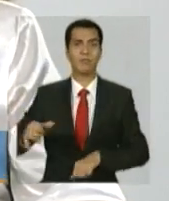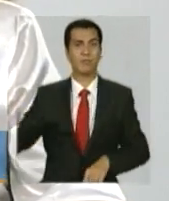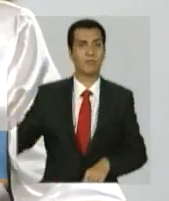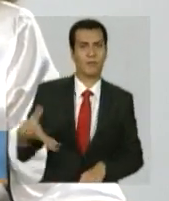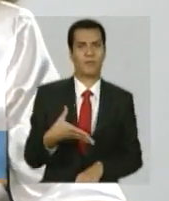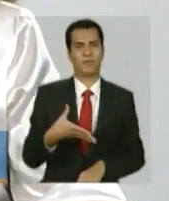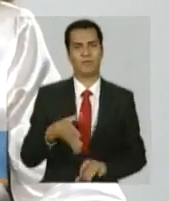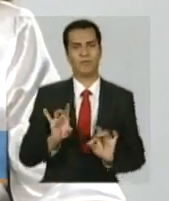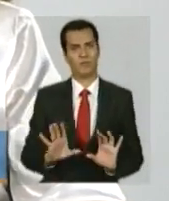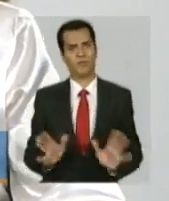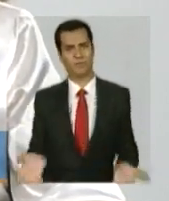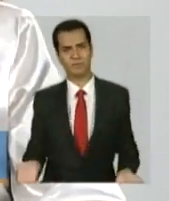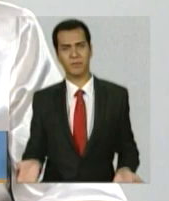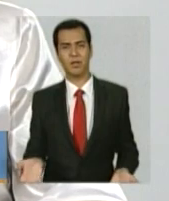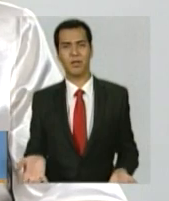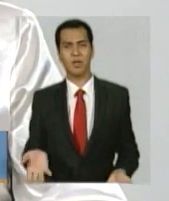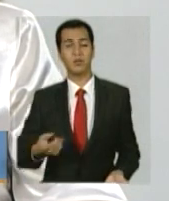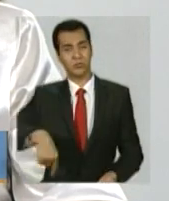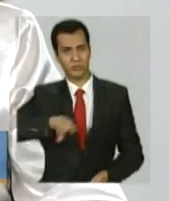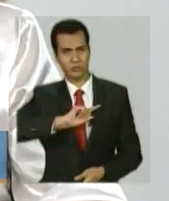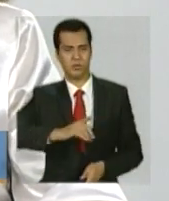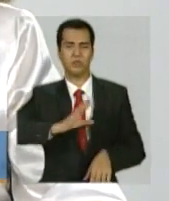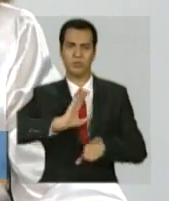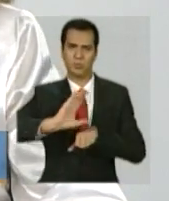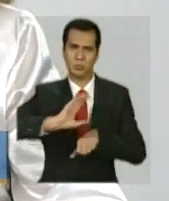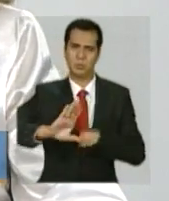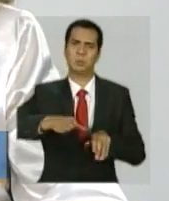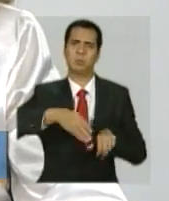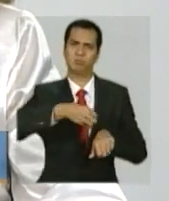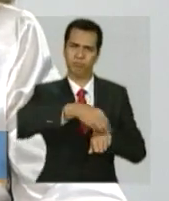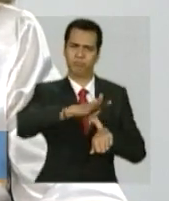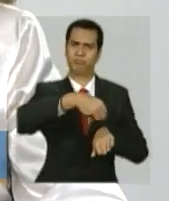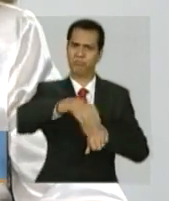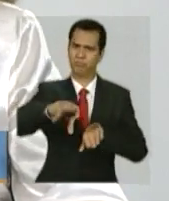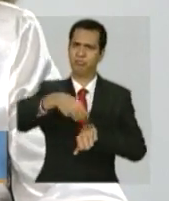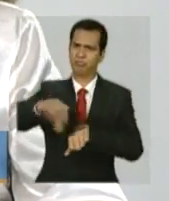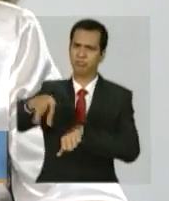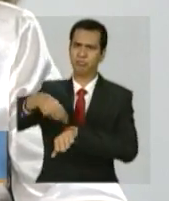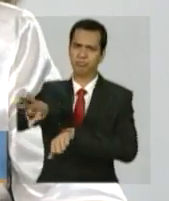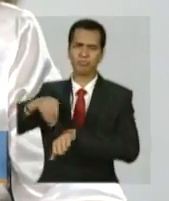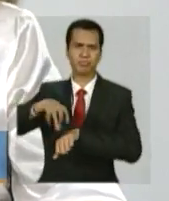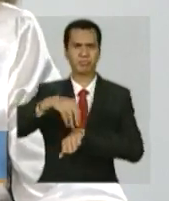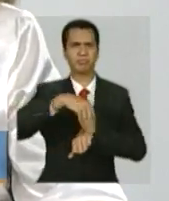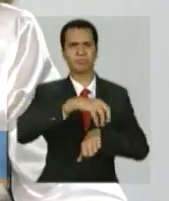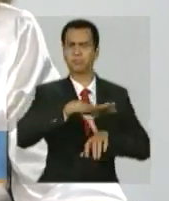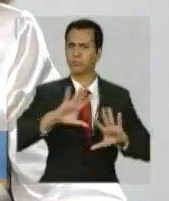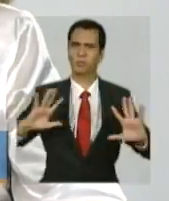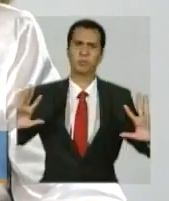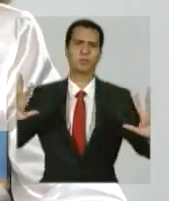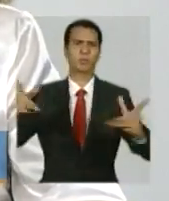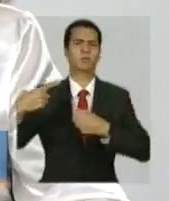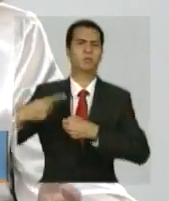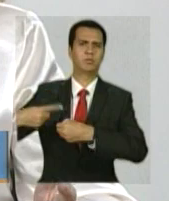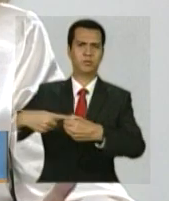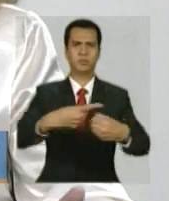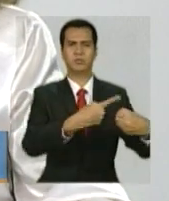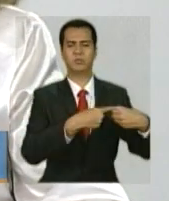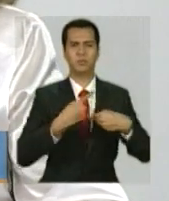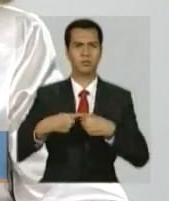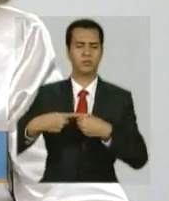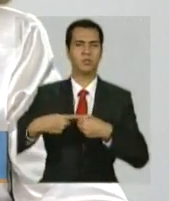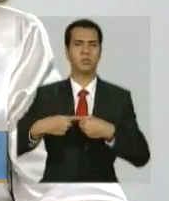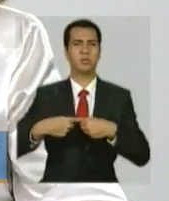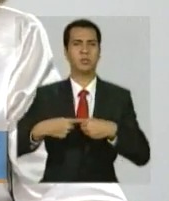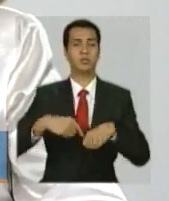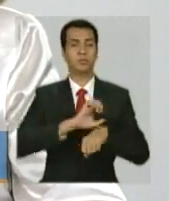estratégias nós estamos capacitando todos os instrutores dos municípios dos diversos estados para que